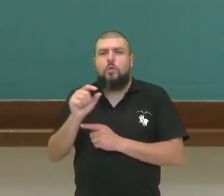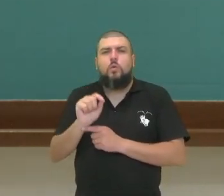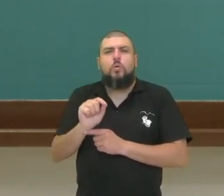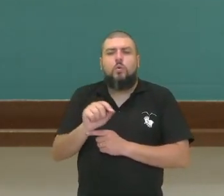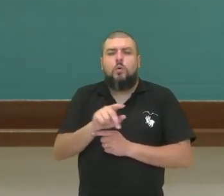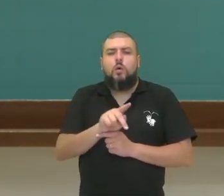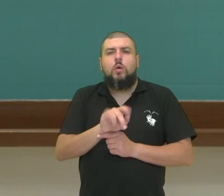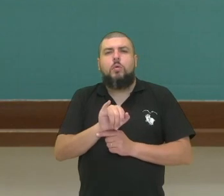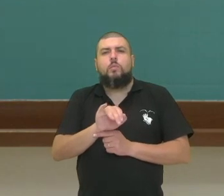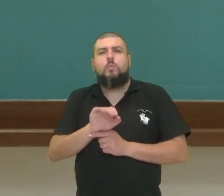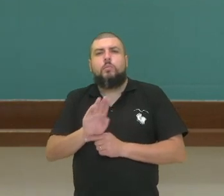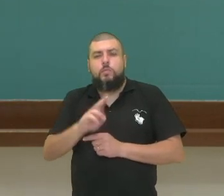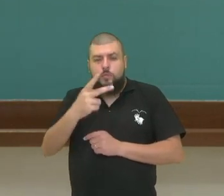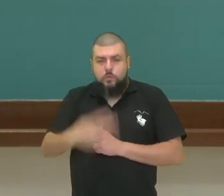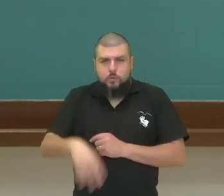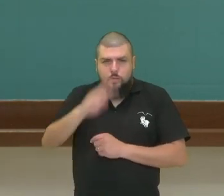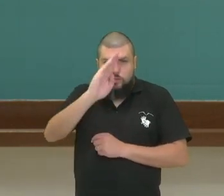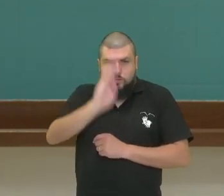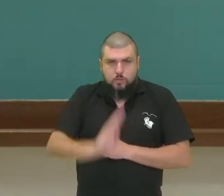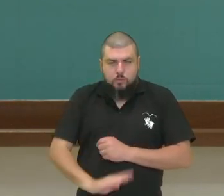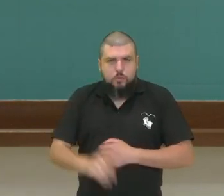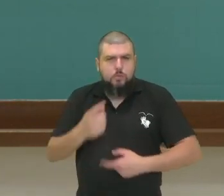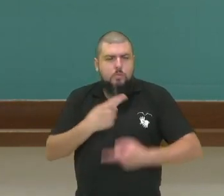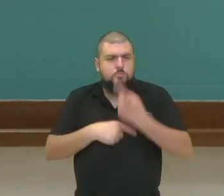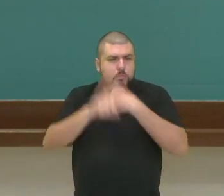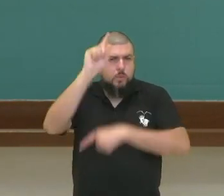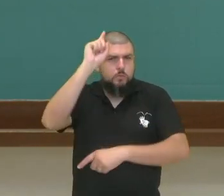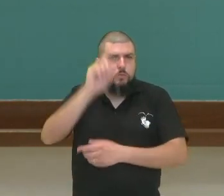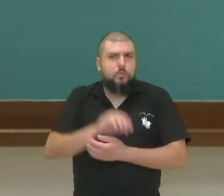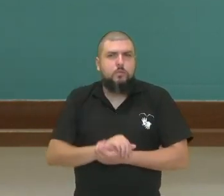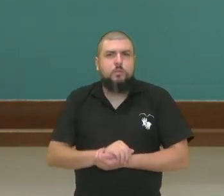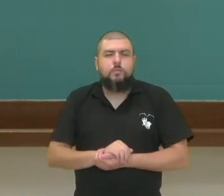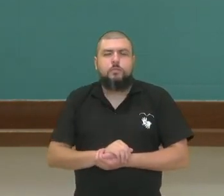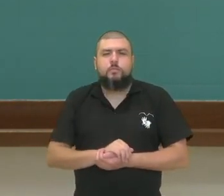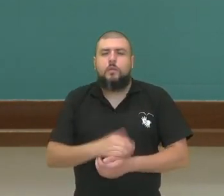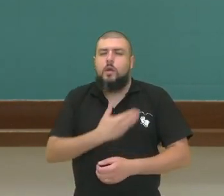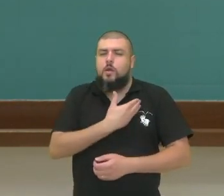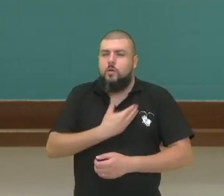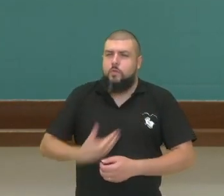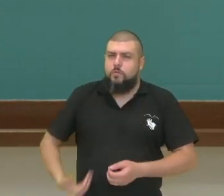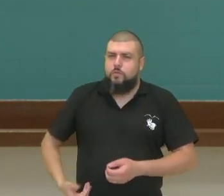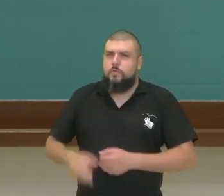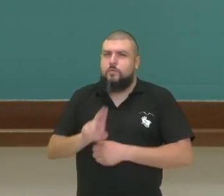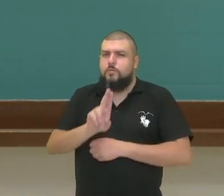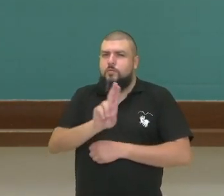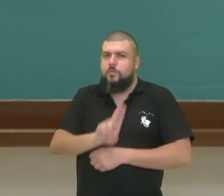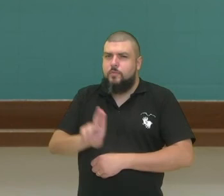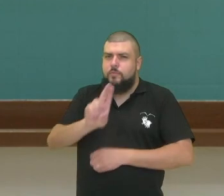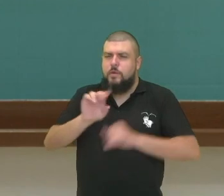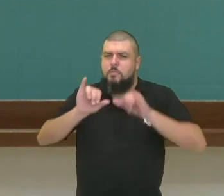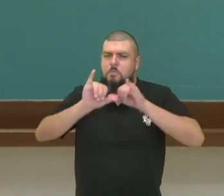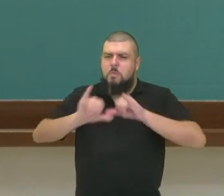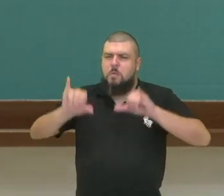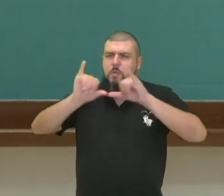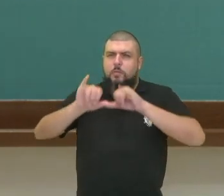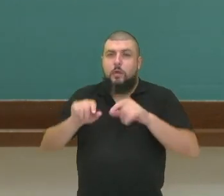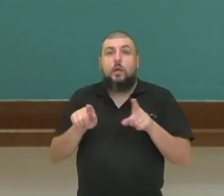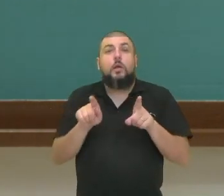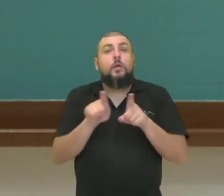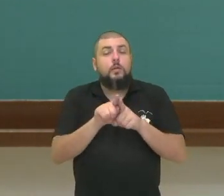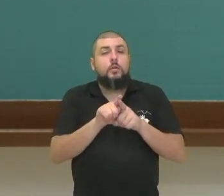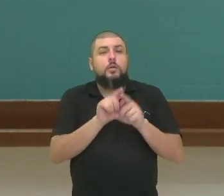Bruto do Brasil. A propaganda foi muito usada pelo governo, inclusive a conquista da Copa do Mundo